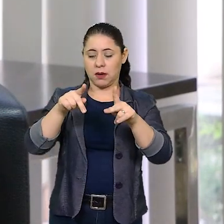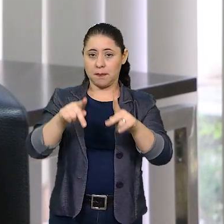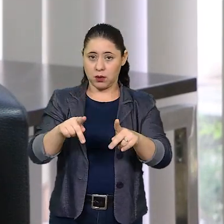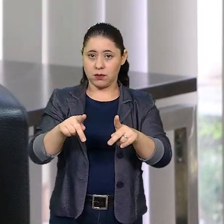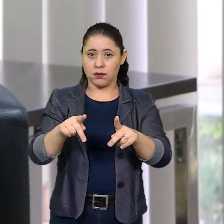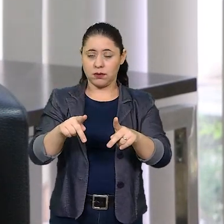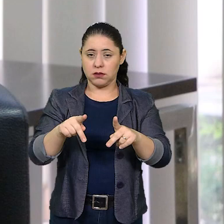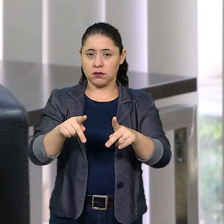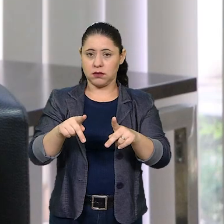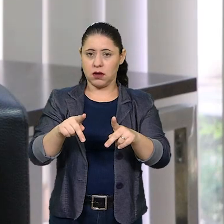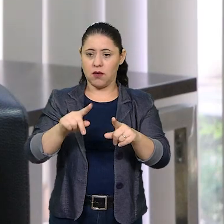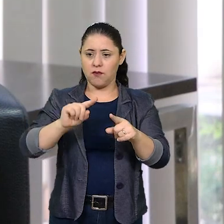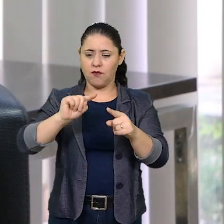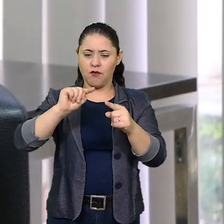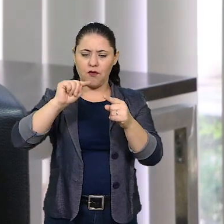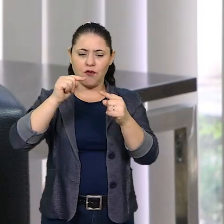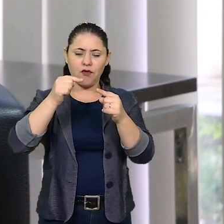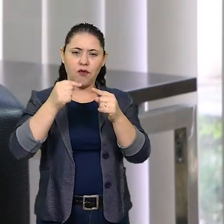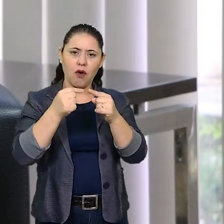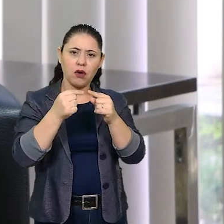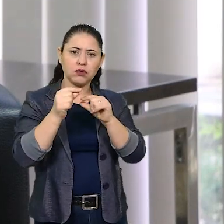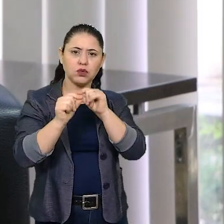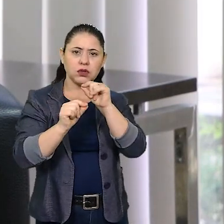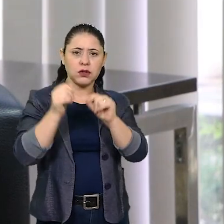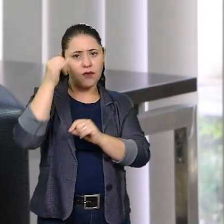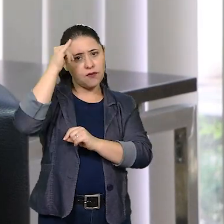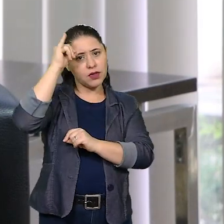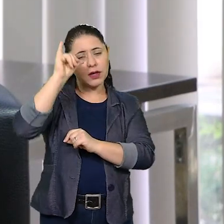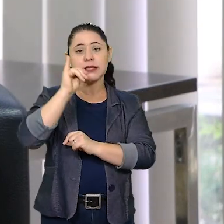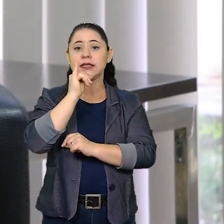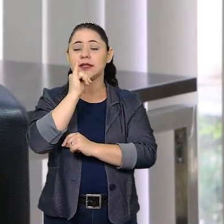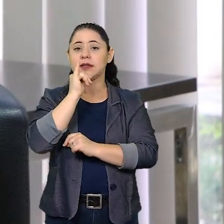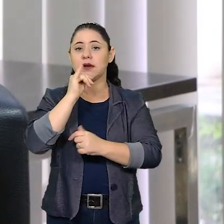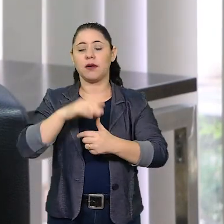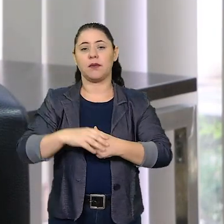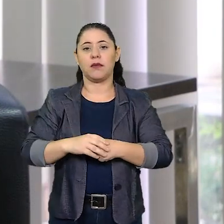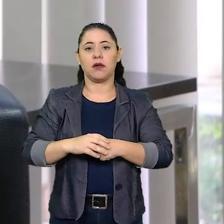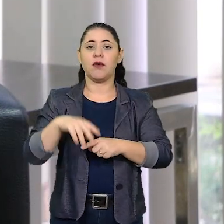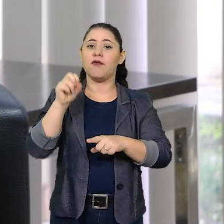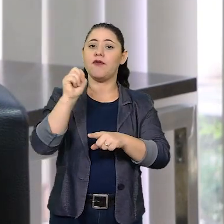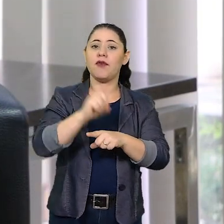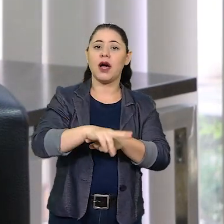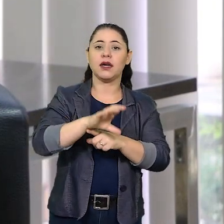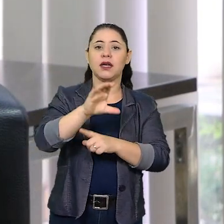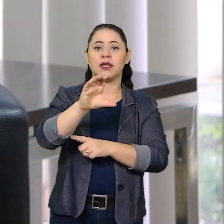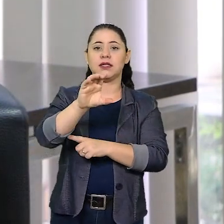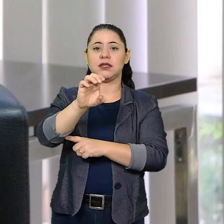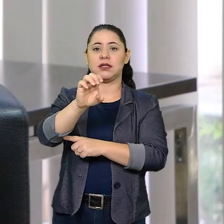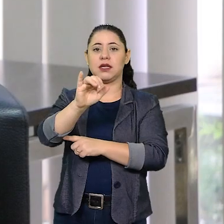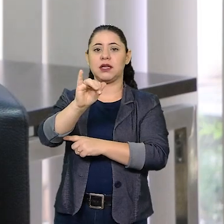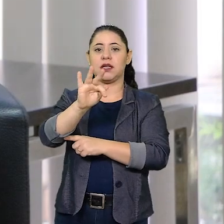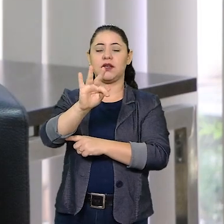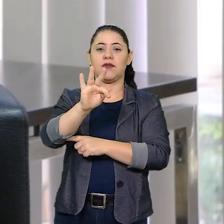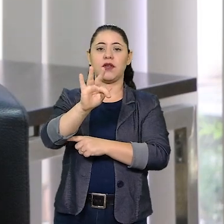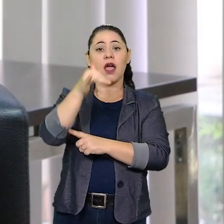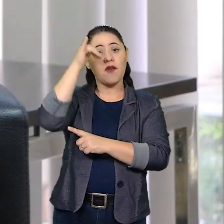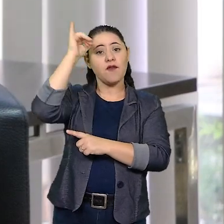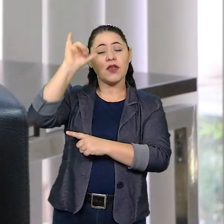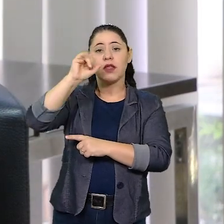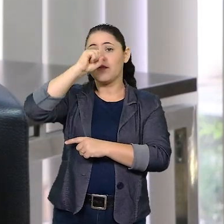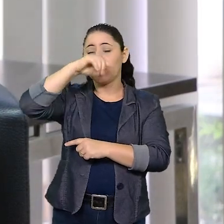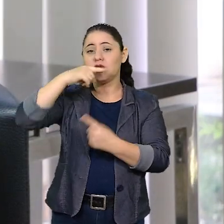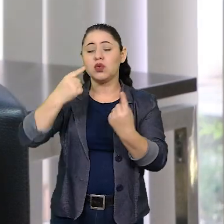políticas públicas voltadas para a prevenção. Por exemplo, Vagem-CEINF previne